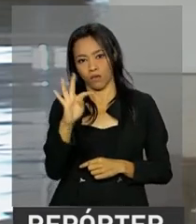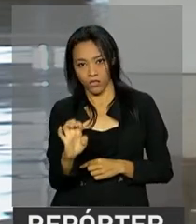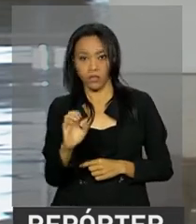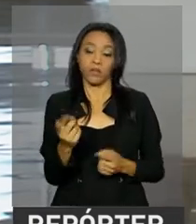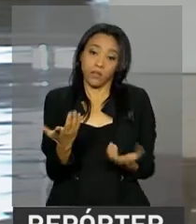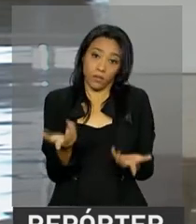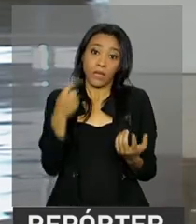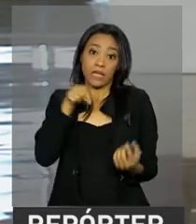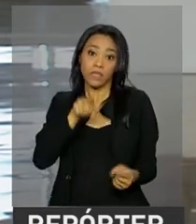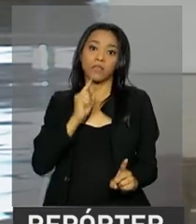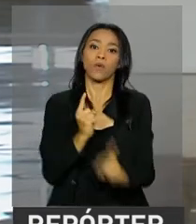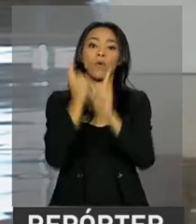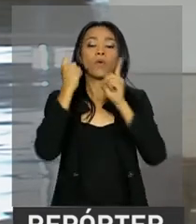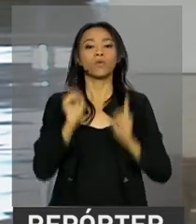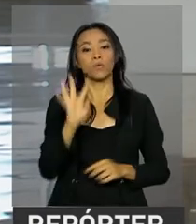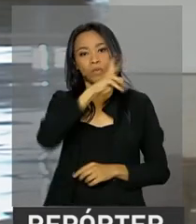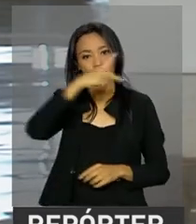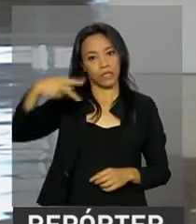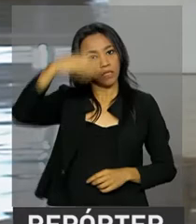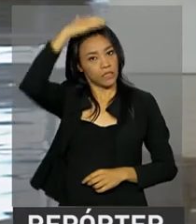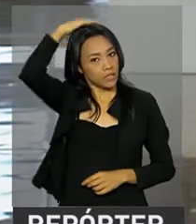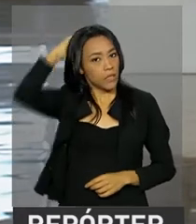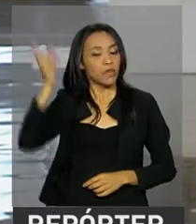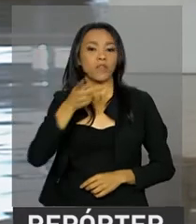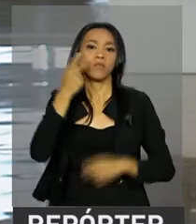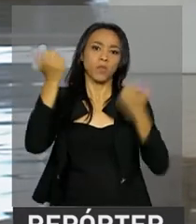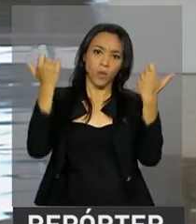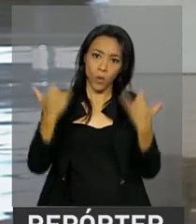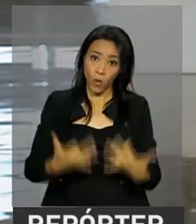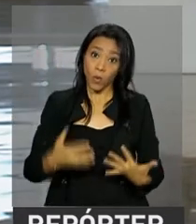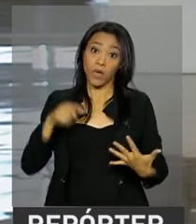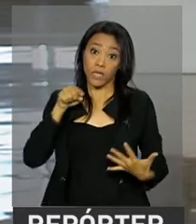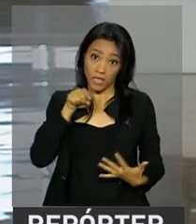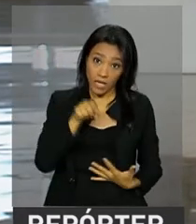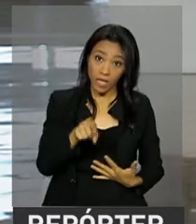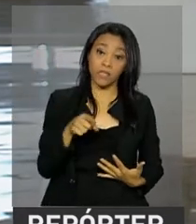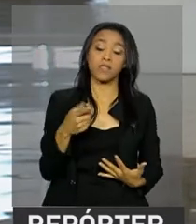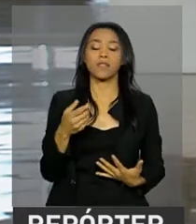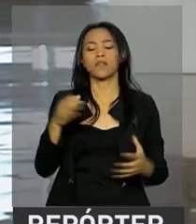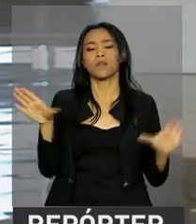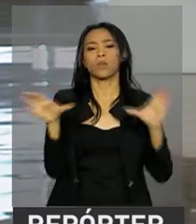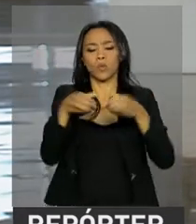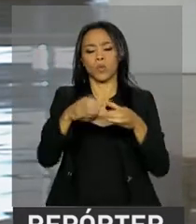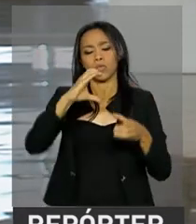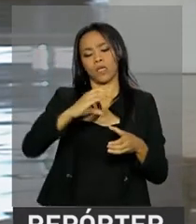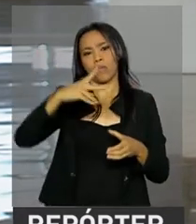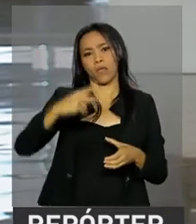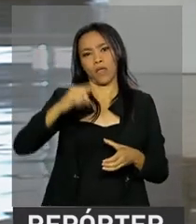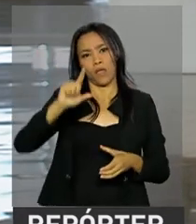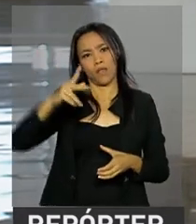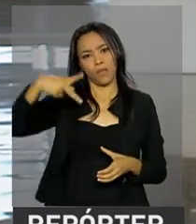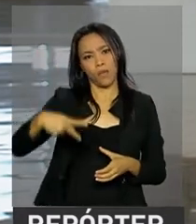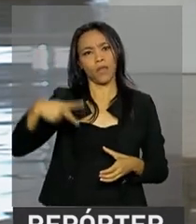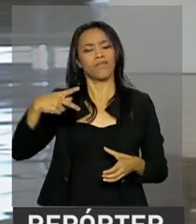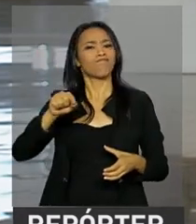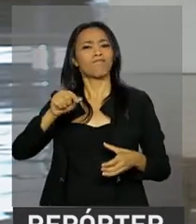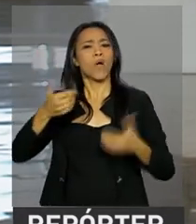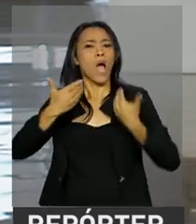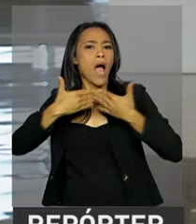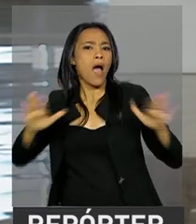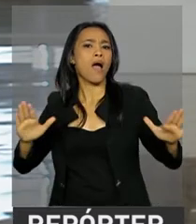presidente michel temer ele destacou que essa dimensão parlamentar da cplp tem permitido abrir novas possibilidades